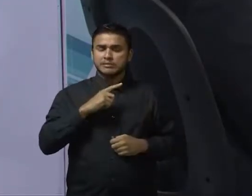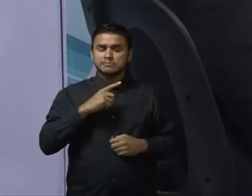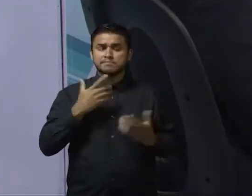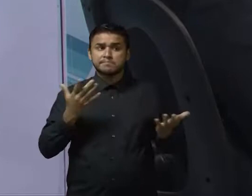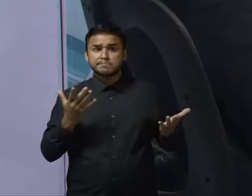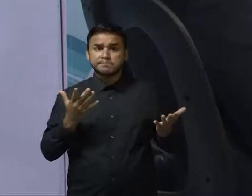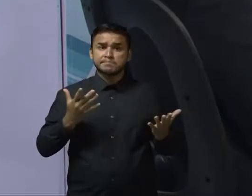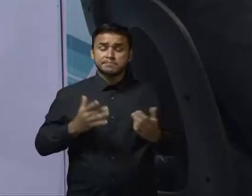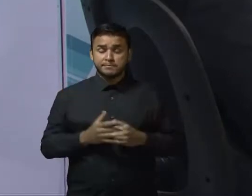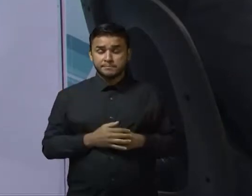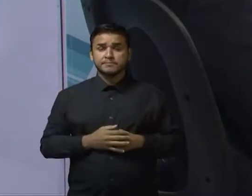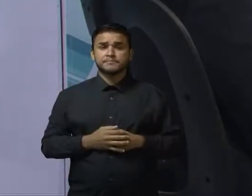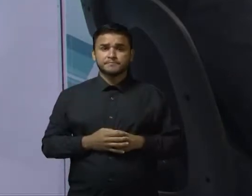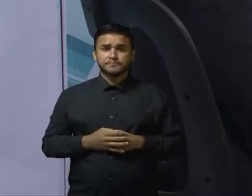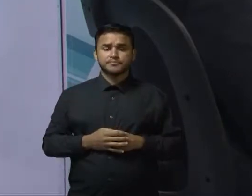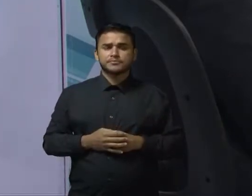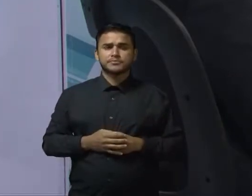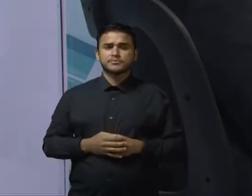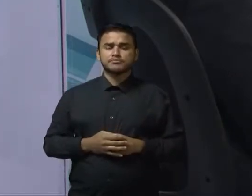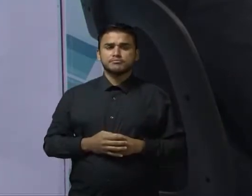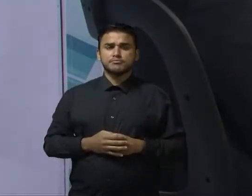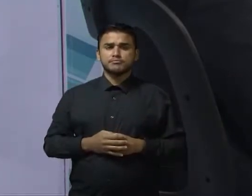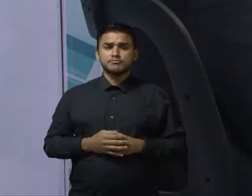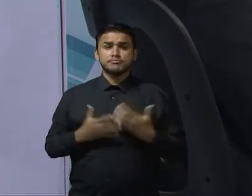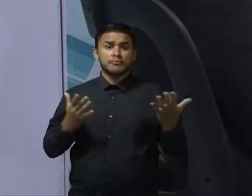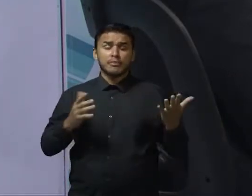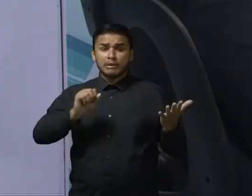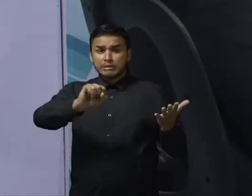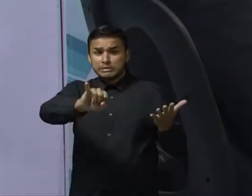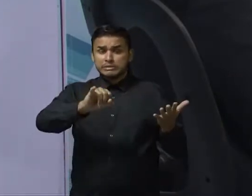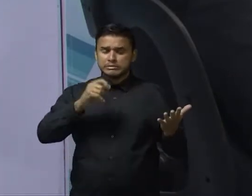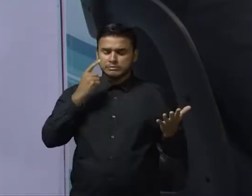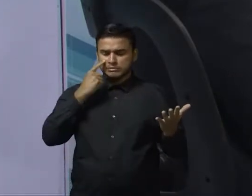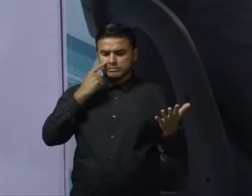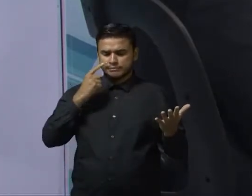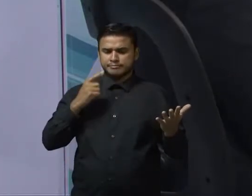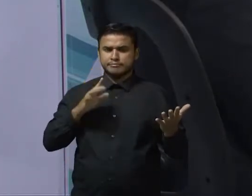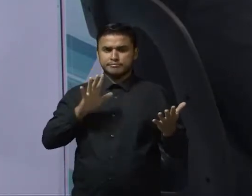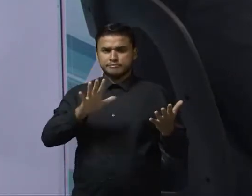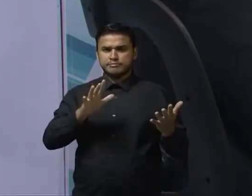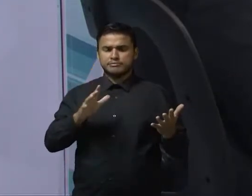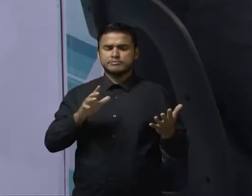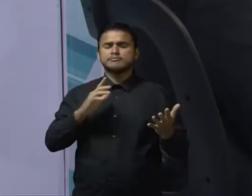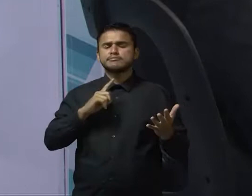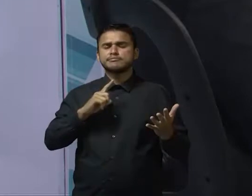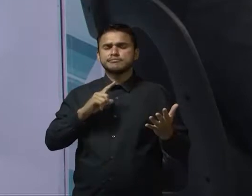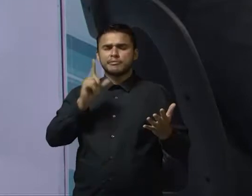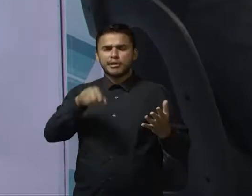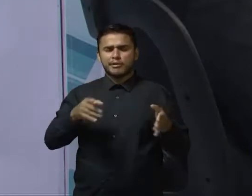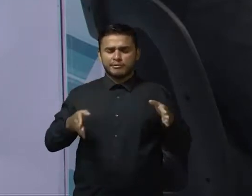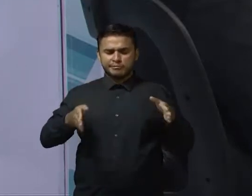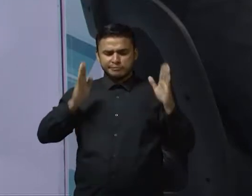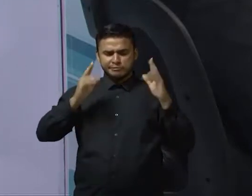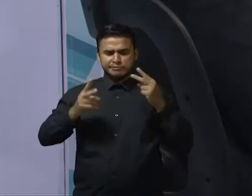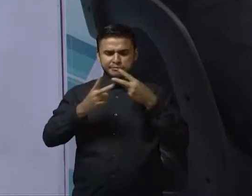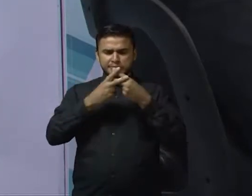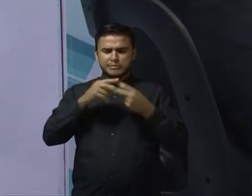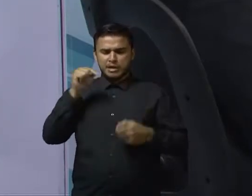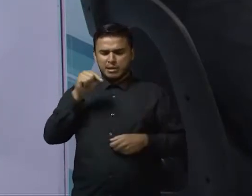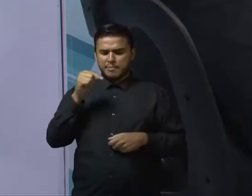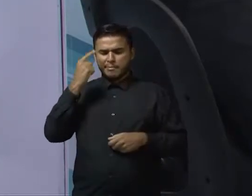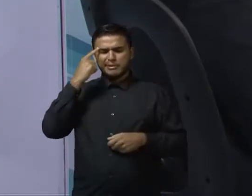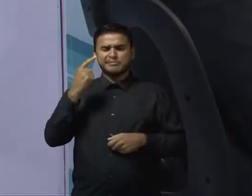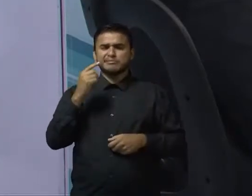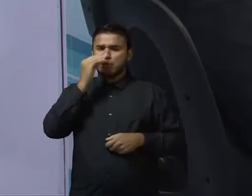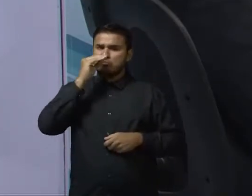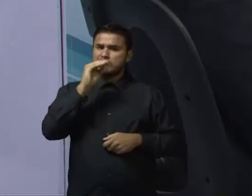acobertado. Então, assim, se nós ficamos colocados como, historicamente, como o primo pobre, usando